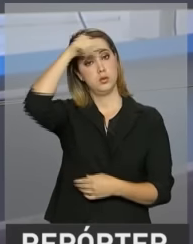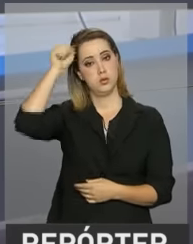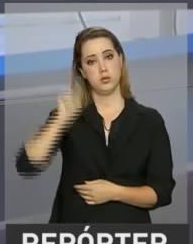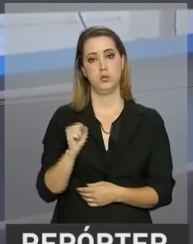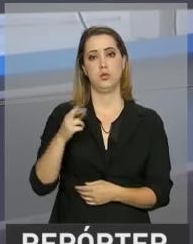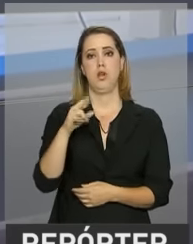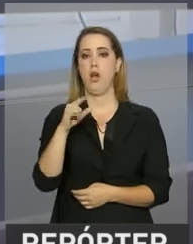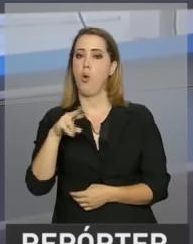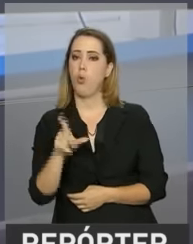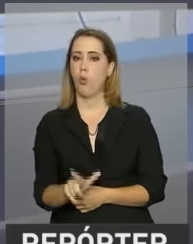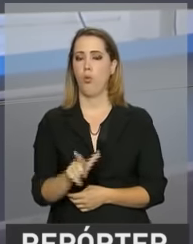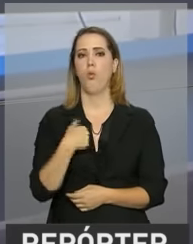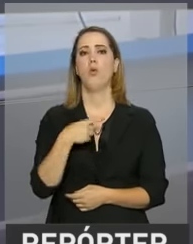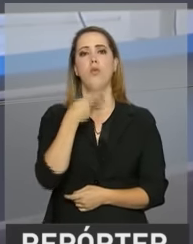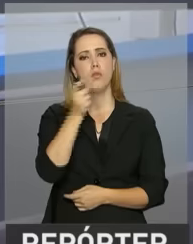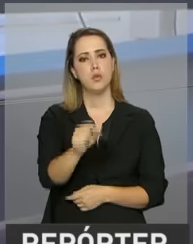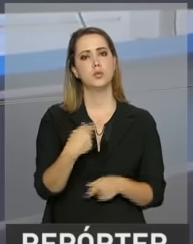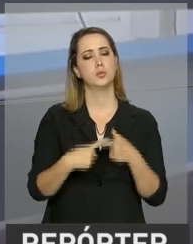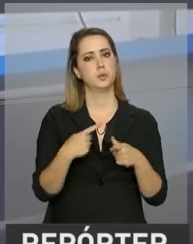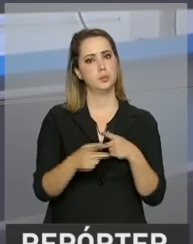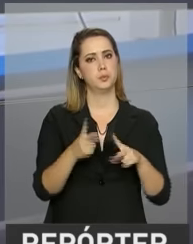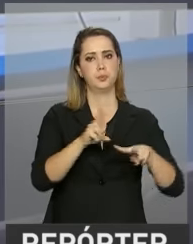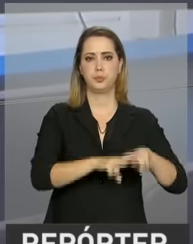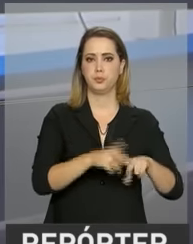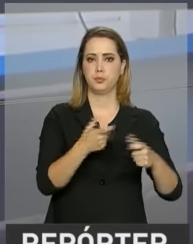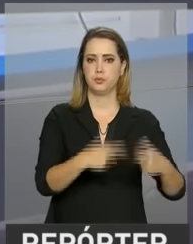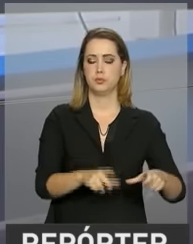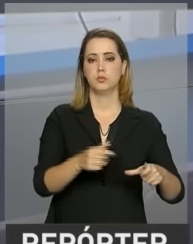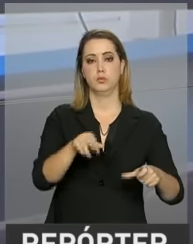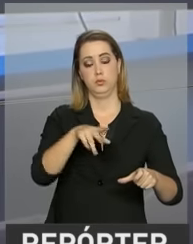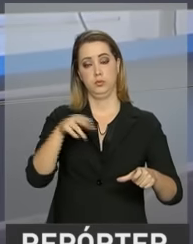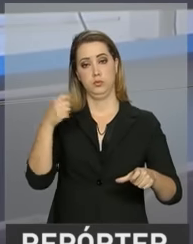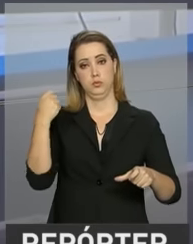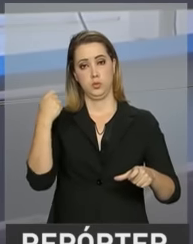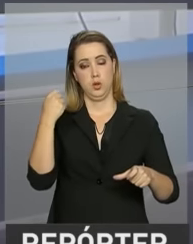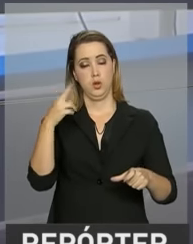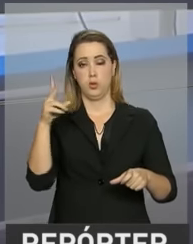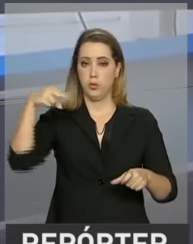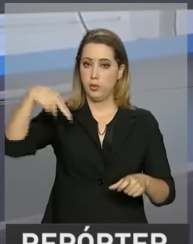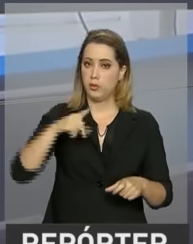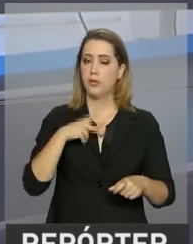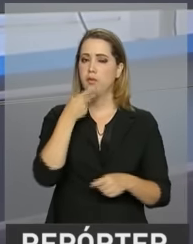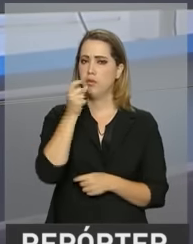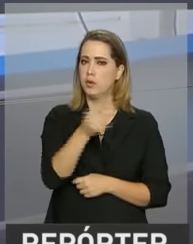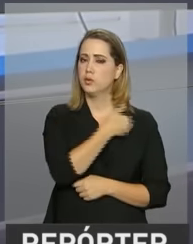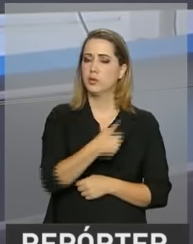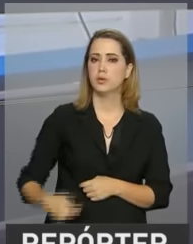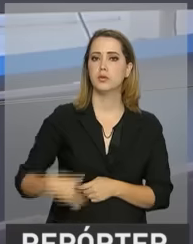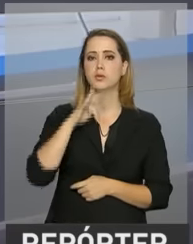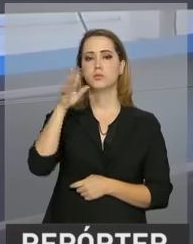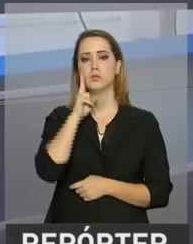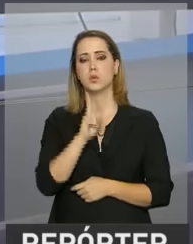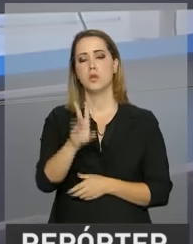jungman falou sobre a situação do presídio de alcaçus no Rio Grande do Norte ele disse que o governo federal está fazendo um levantamento sobre